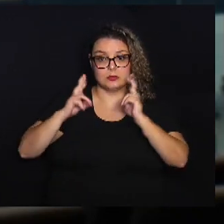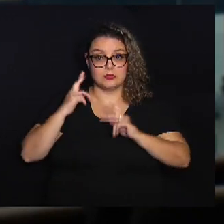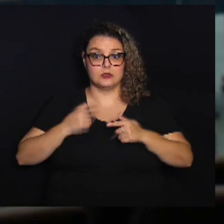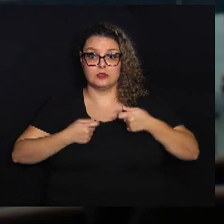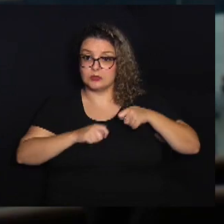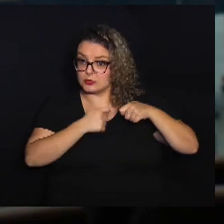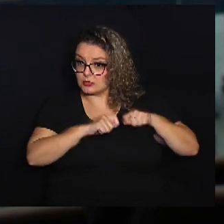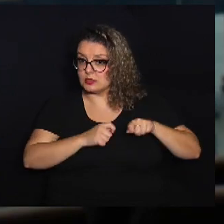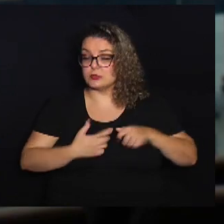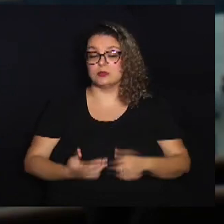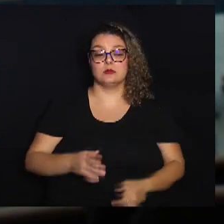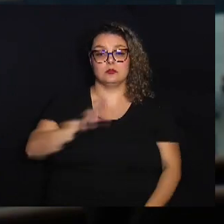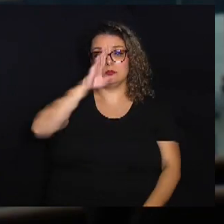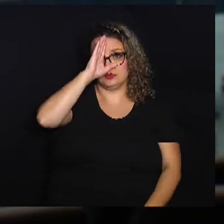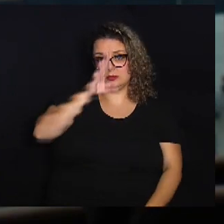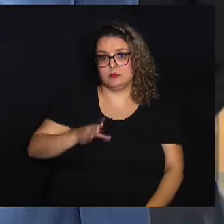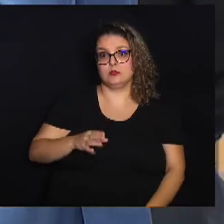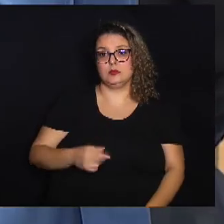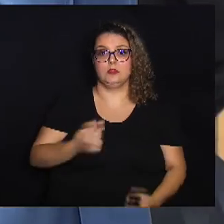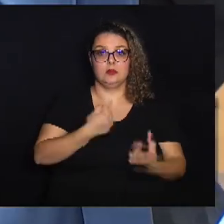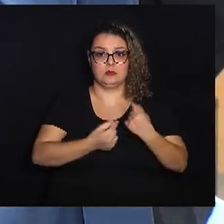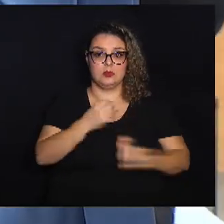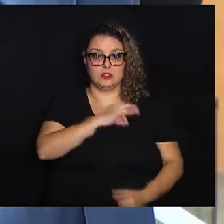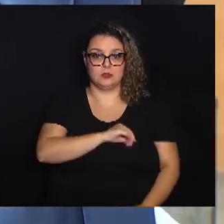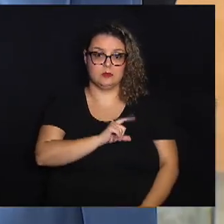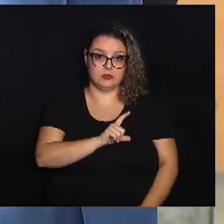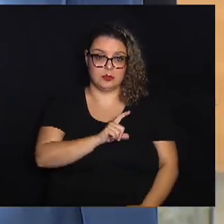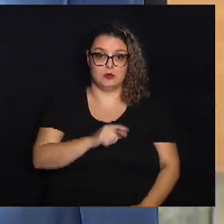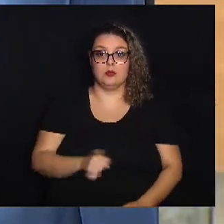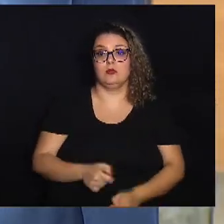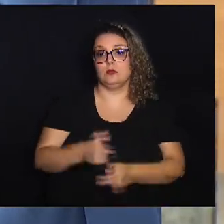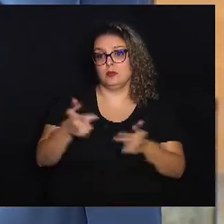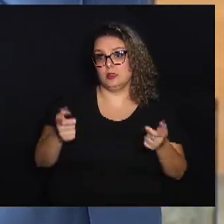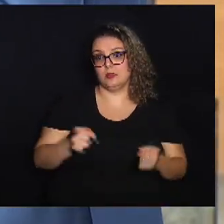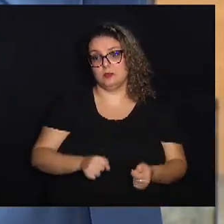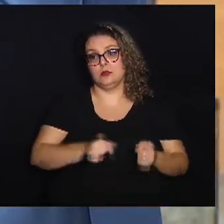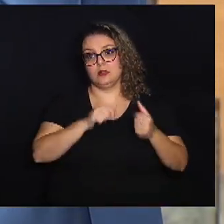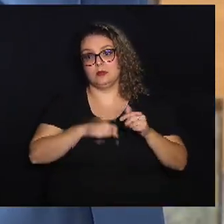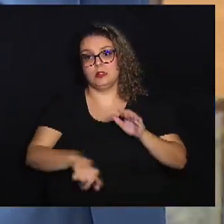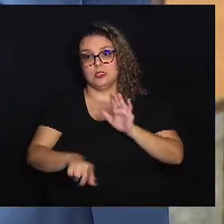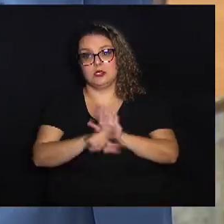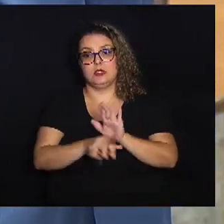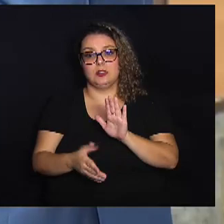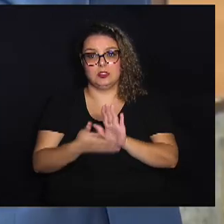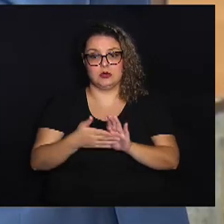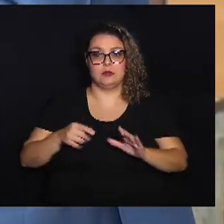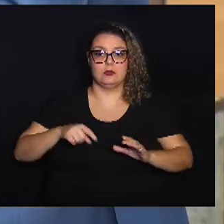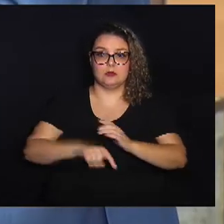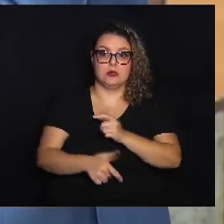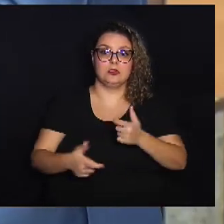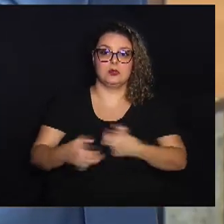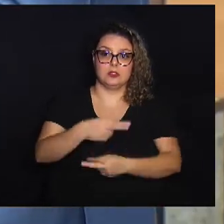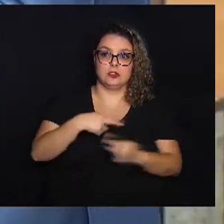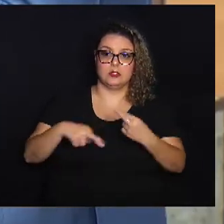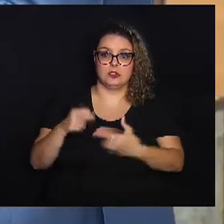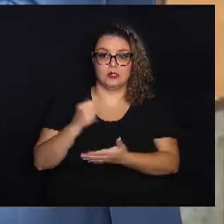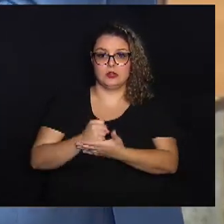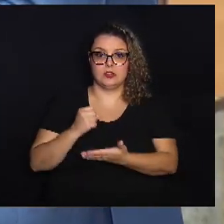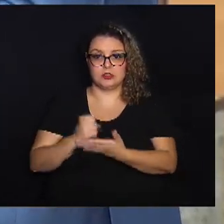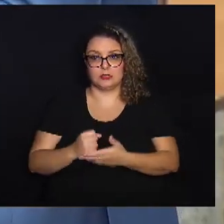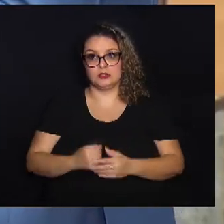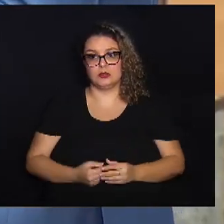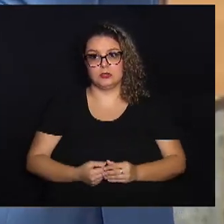principalmente, a chance do aumento da renda. O maior benefício desta lei é propor avanços na relação contratual.